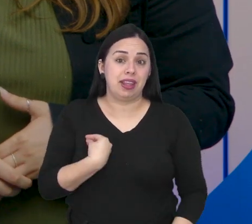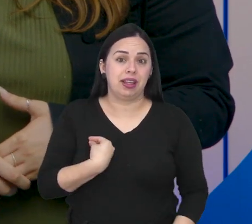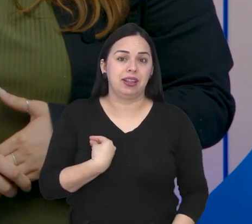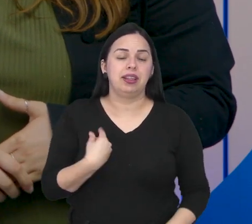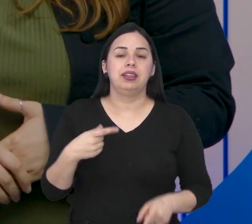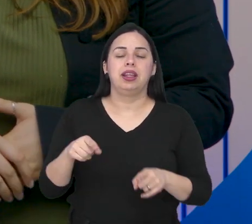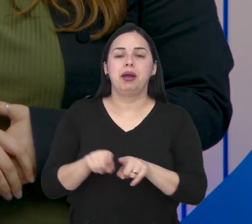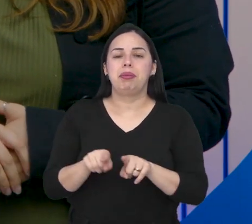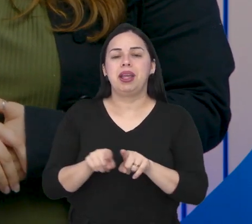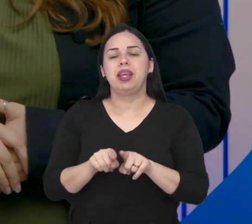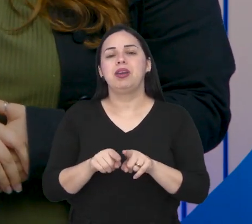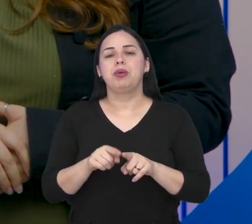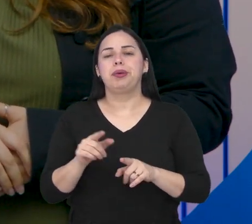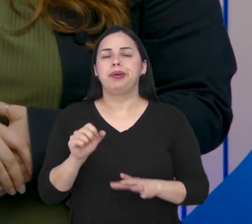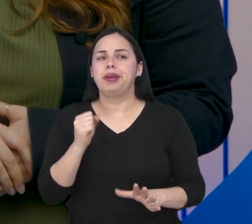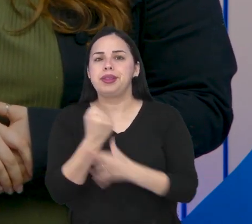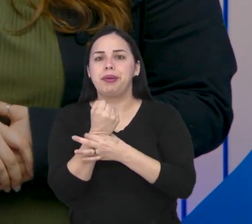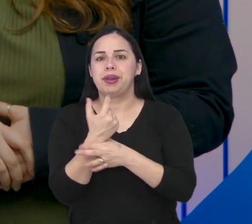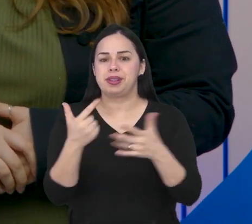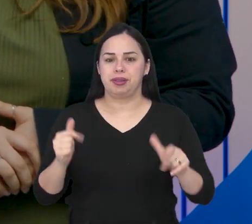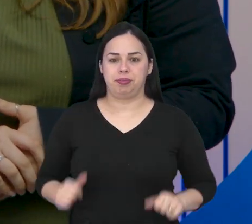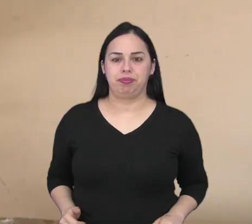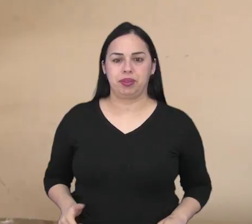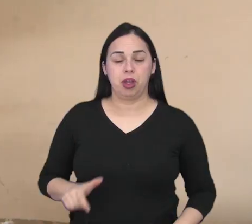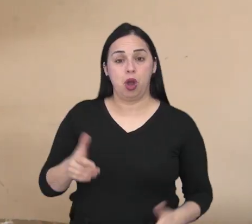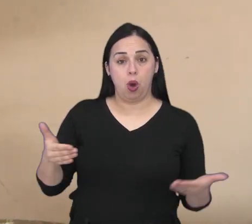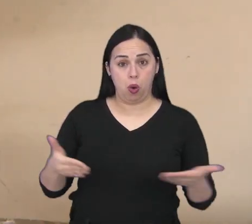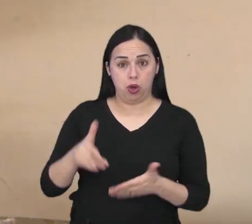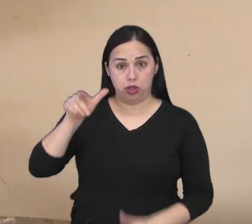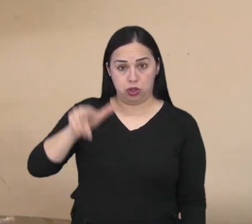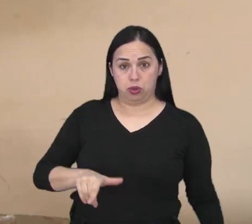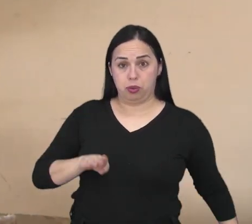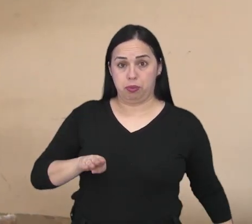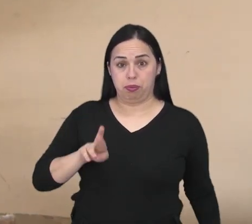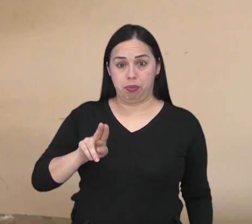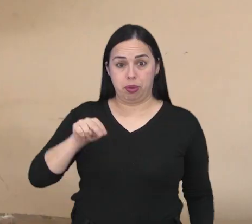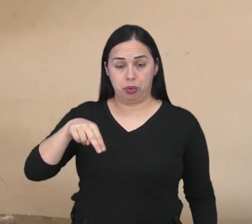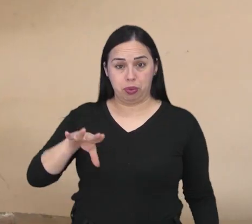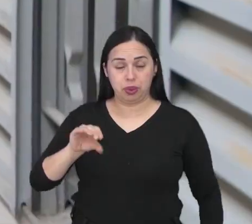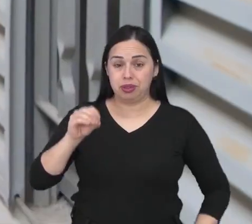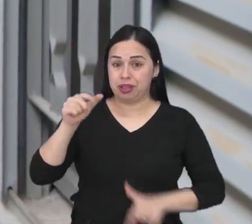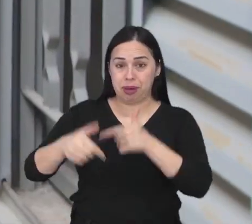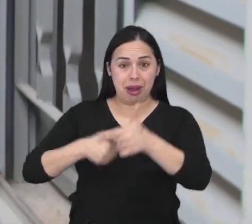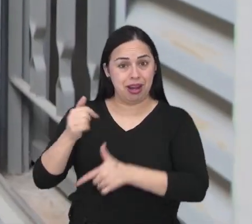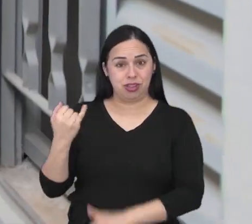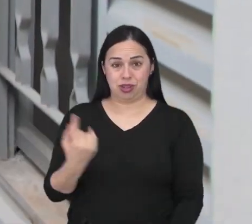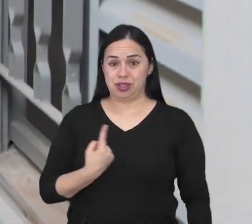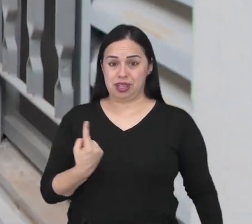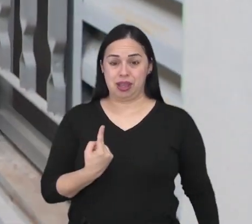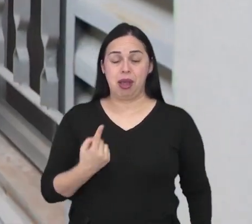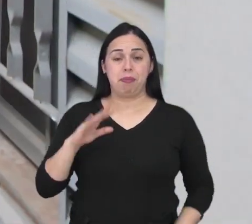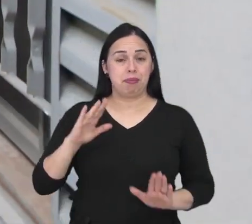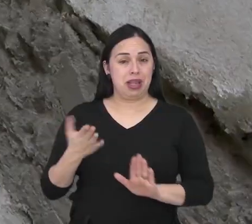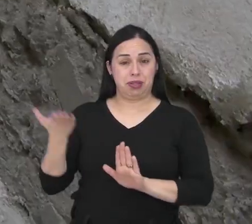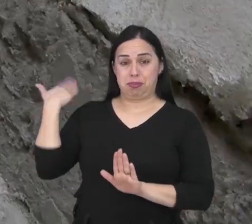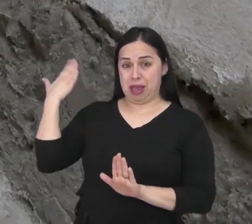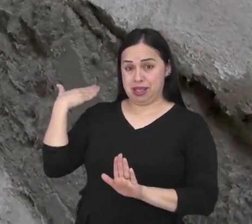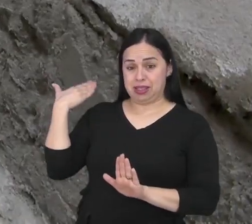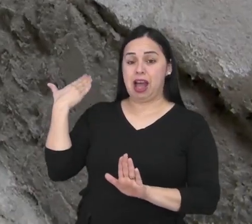trabalhadores e como eles lidam com essa insegurança. Hoje o Bruno trabalha por conta própria, mas nem sempre foi